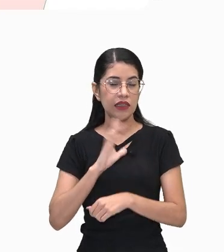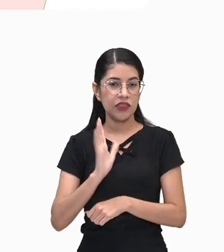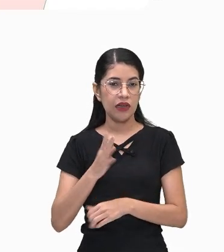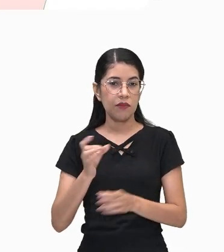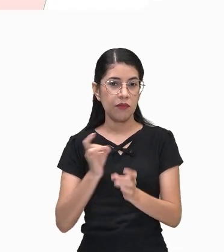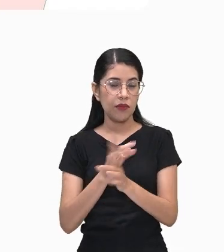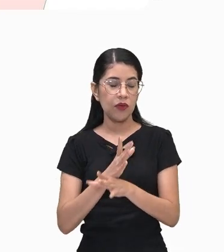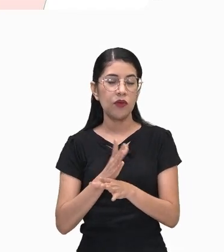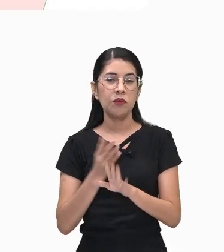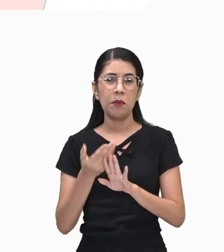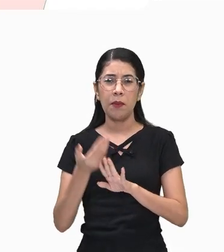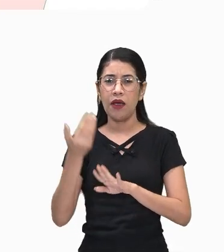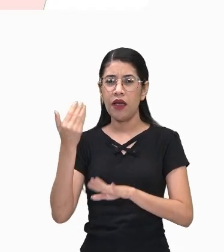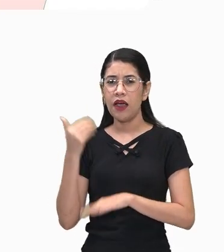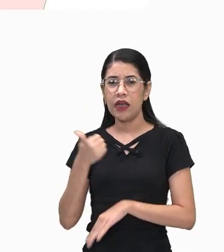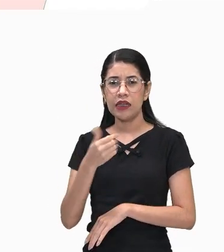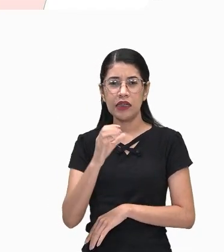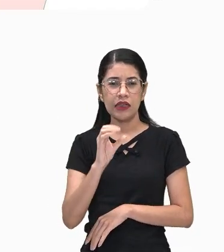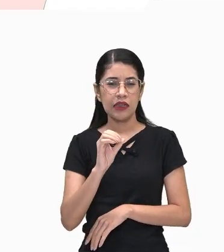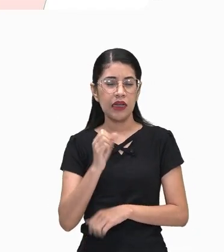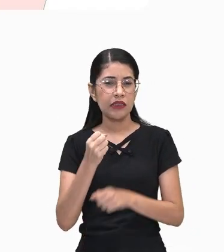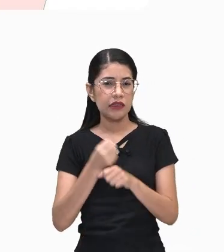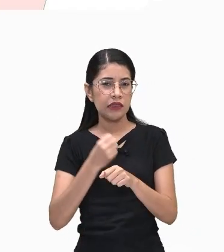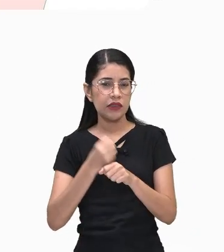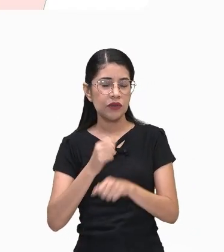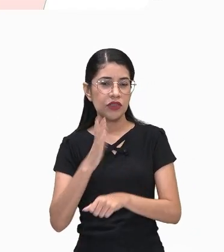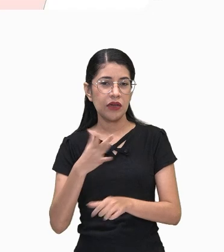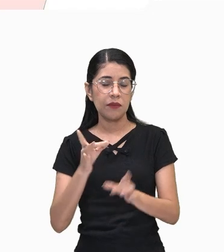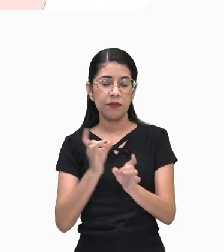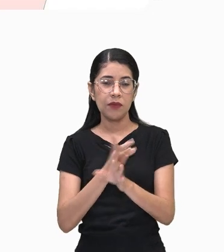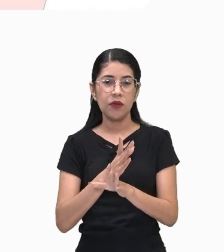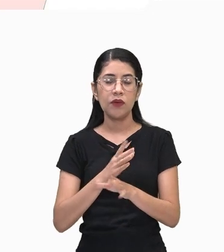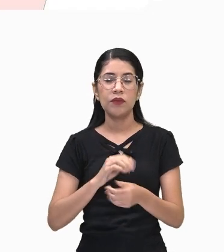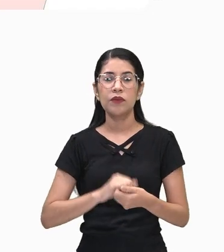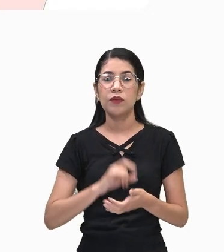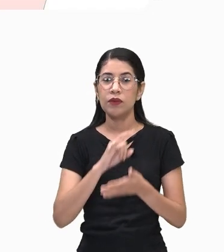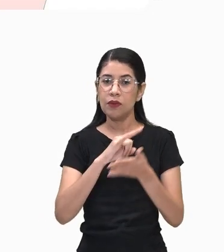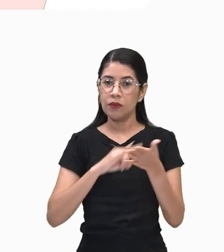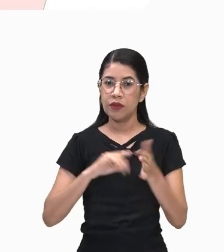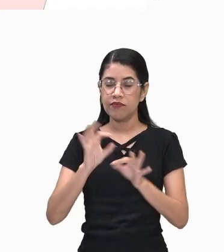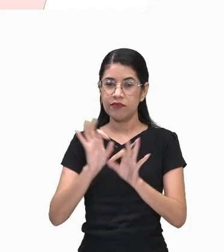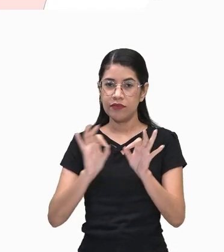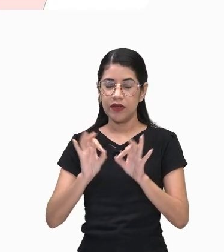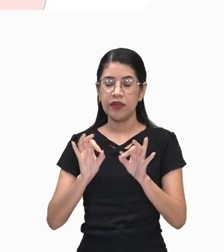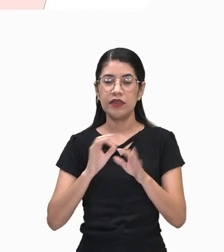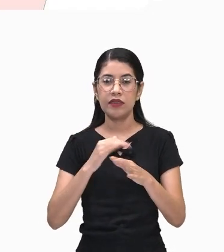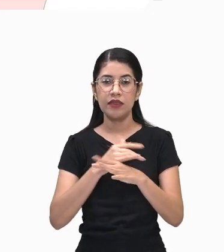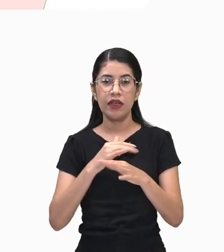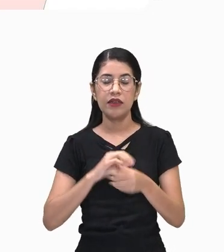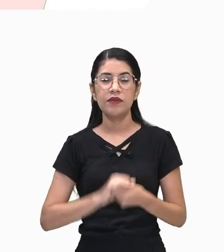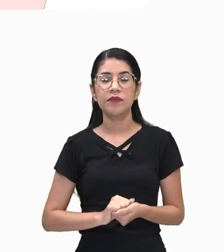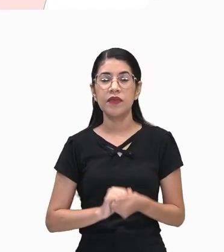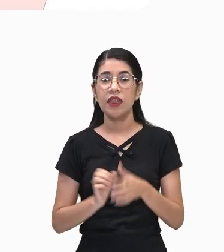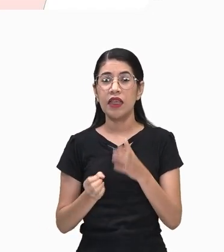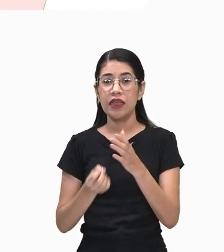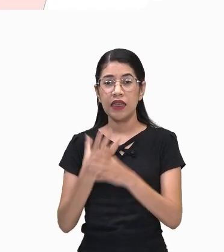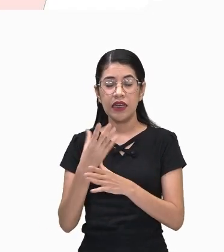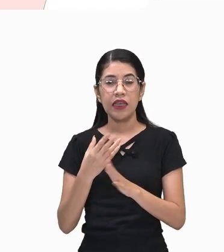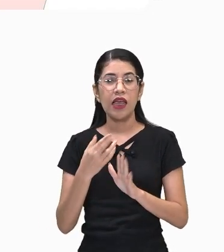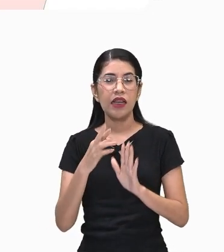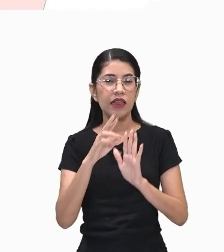de 10 anos, é porque o plano diretor, quando ele é formulado, né, ele é